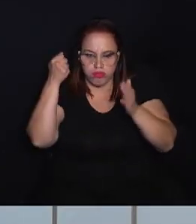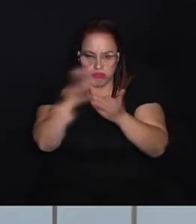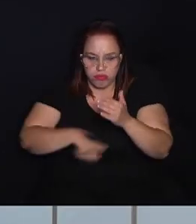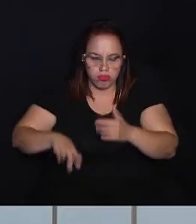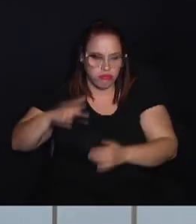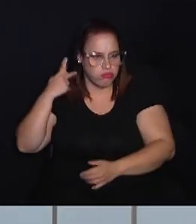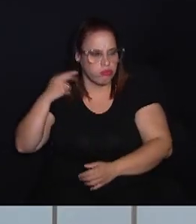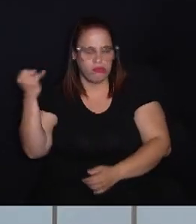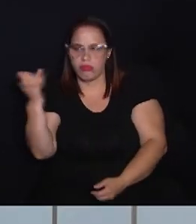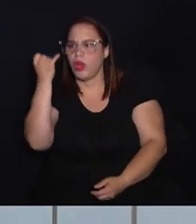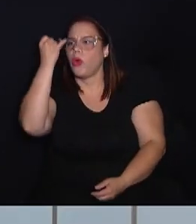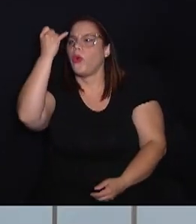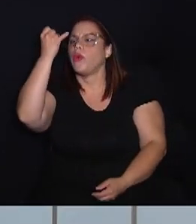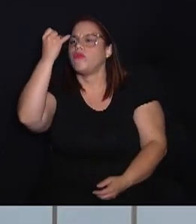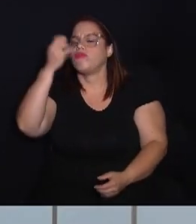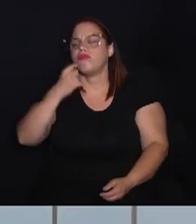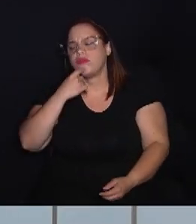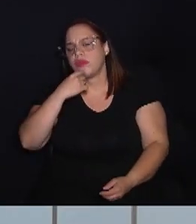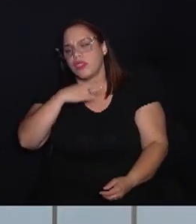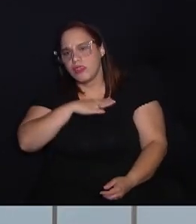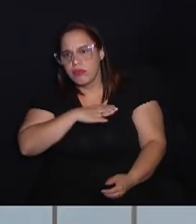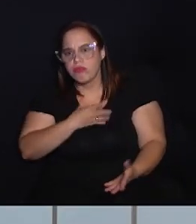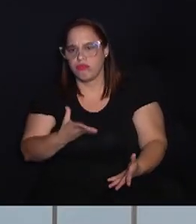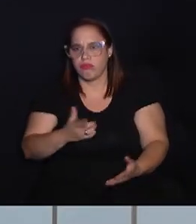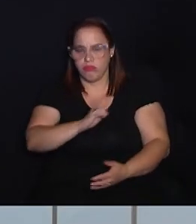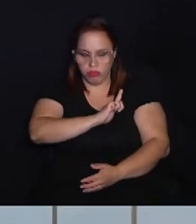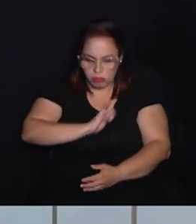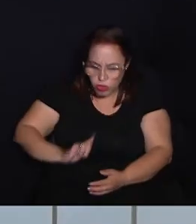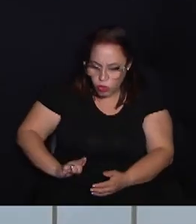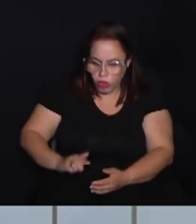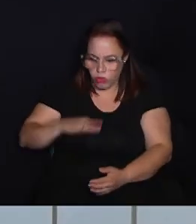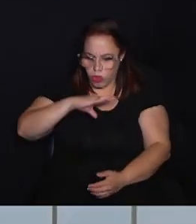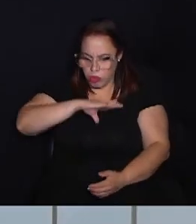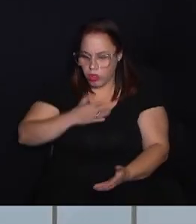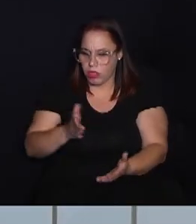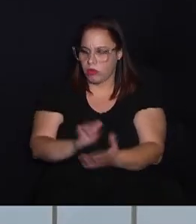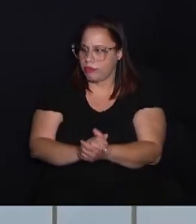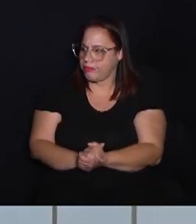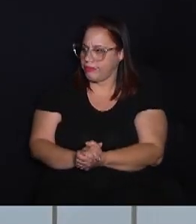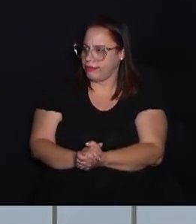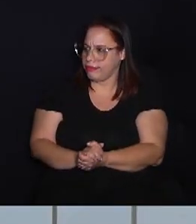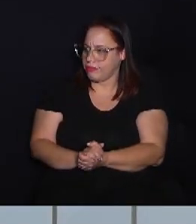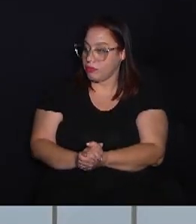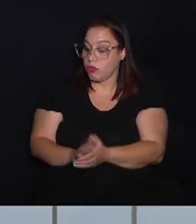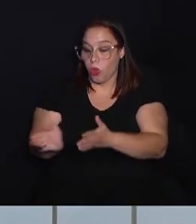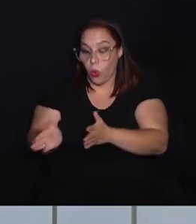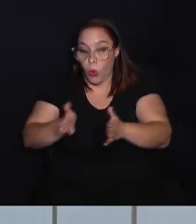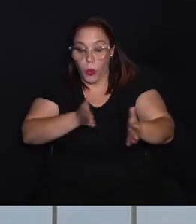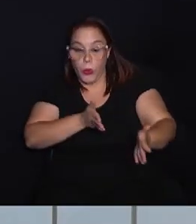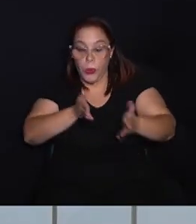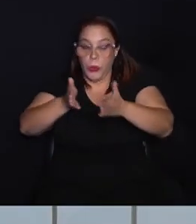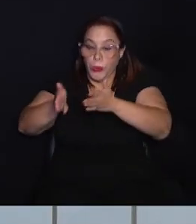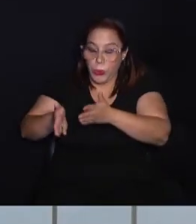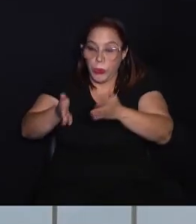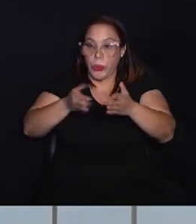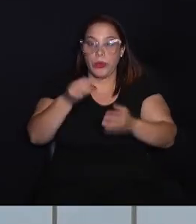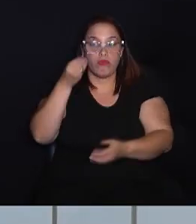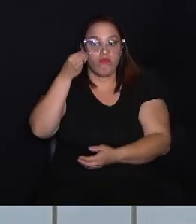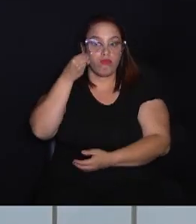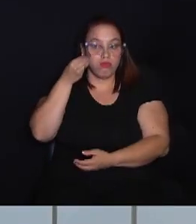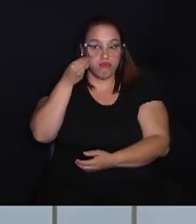eu percebi nas falas. Por isso eu fico feliz por isso. O primeiro reconhecimento é esse. Opa, estamos no caminho certo. Uhum. E